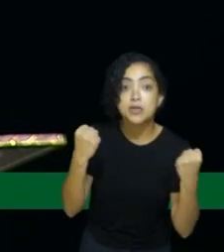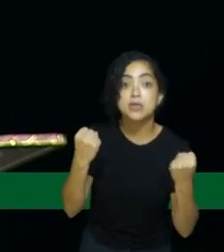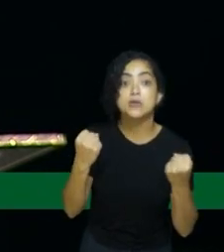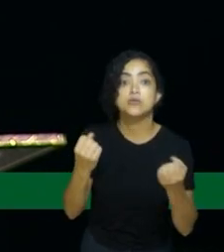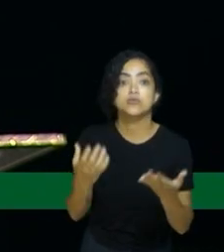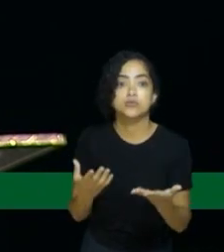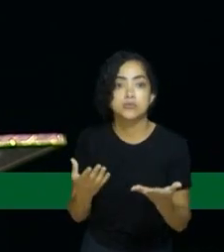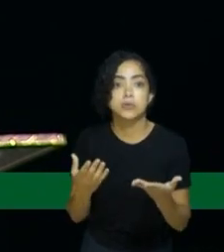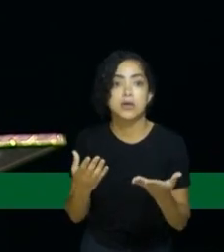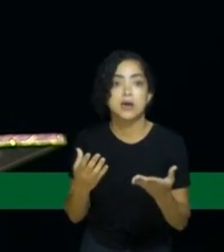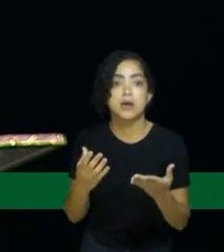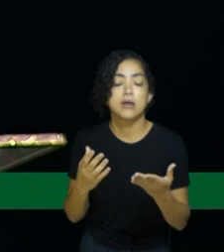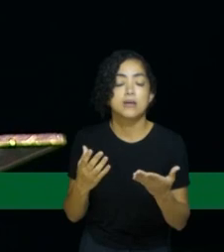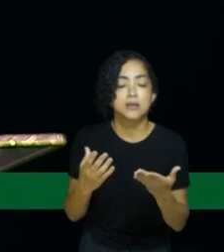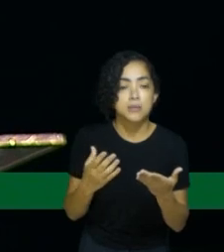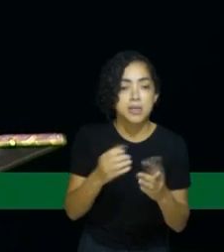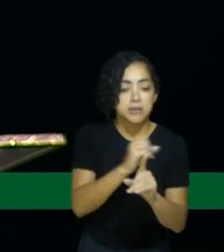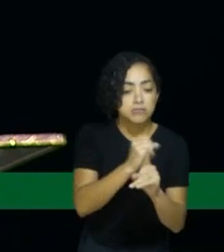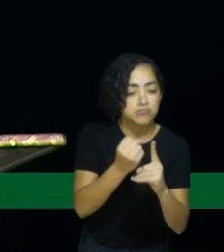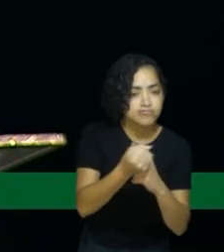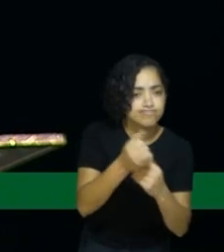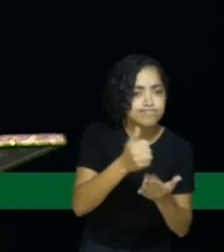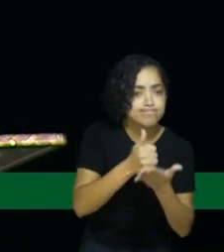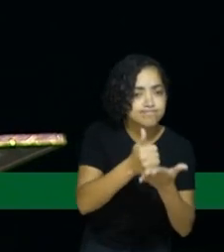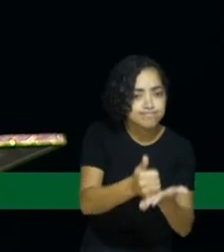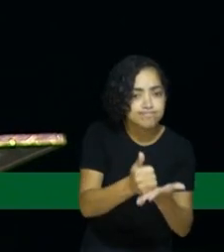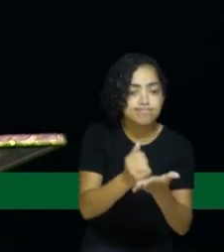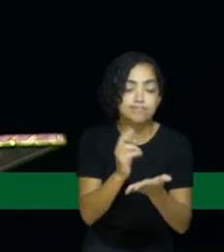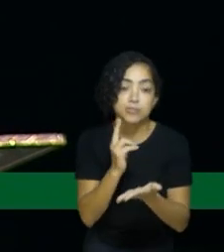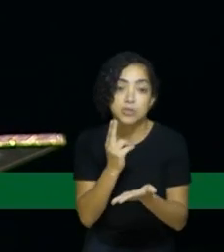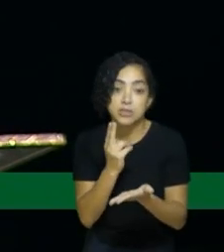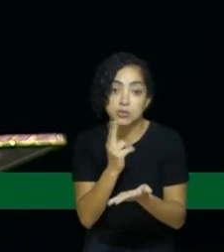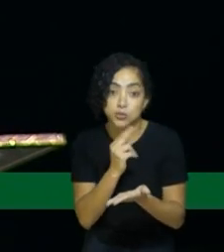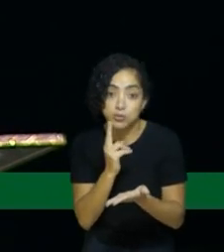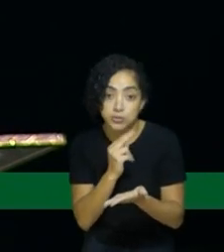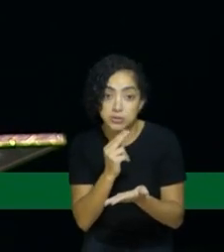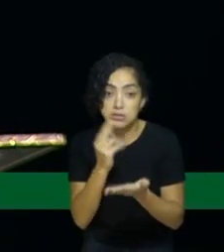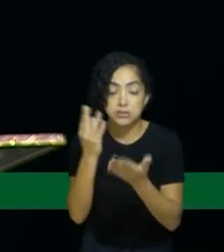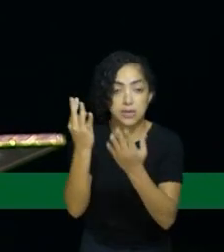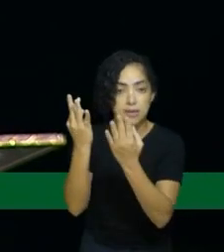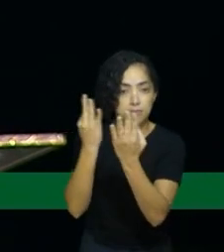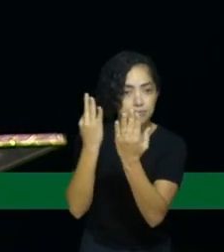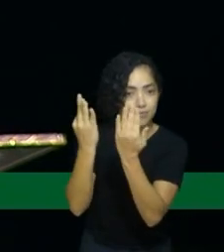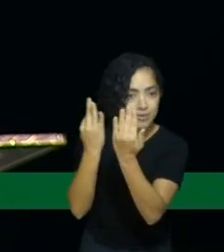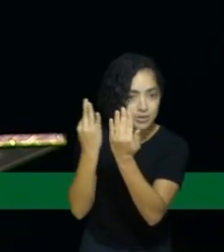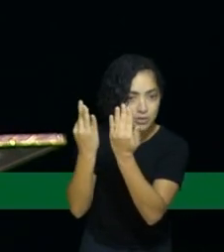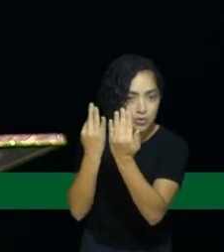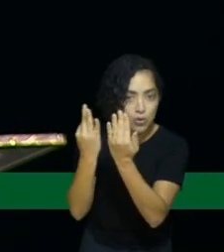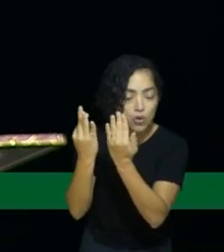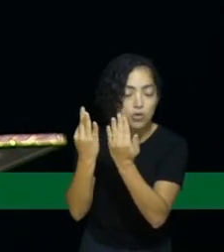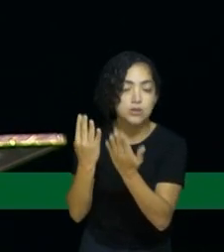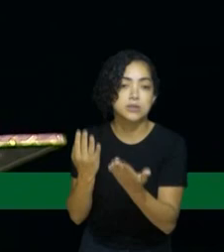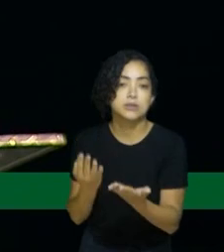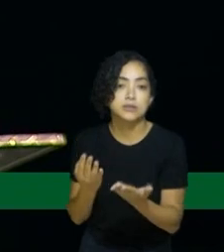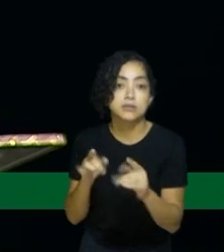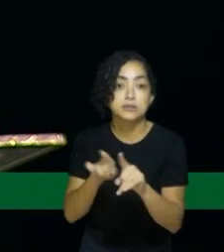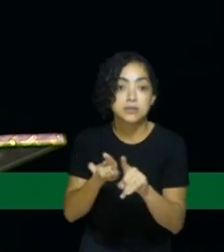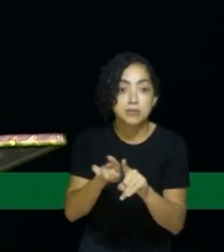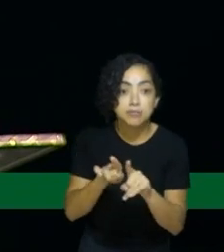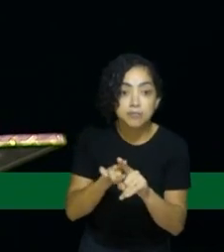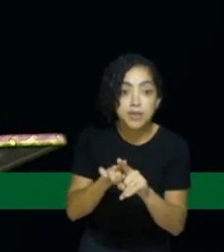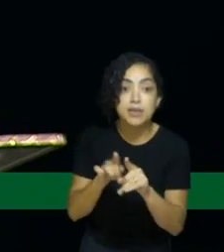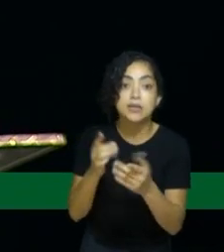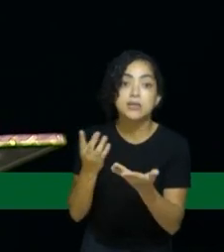assistente social nutricionistas e psicólogas oferecemos terapias